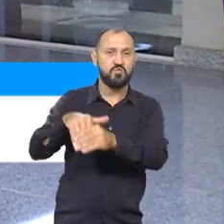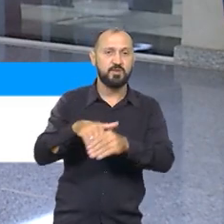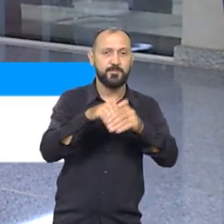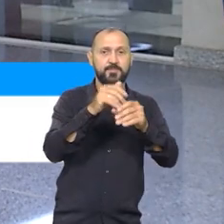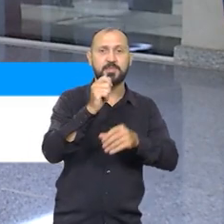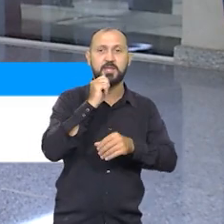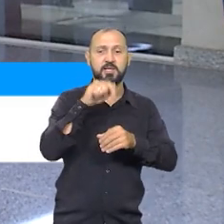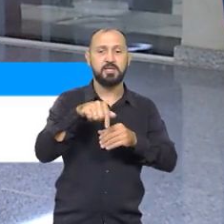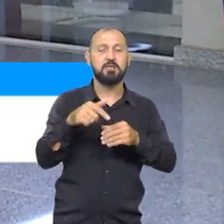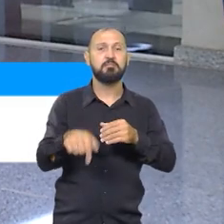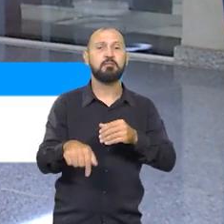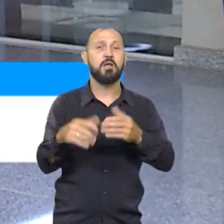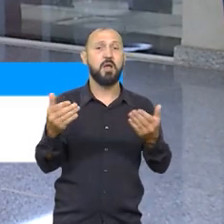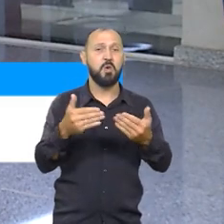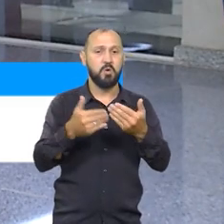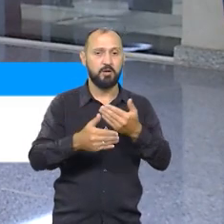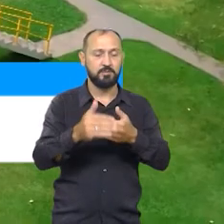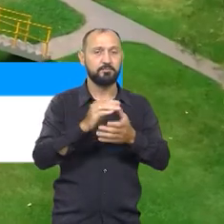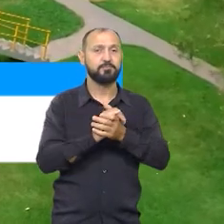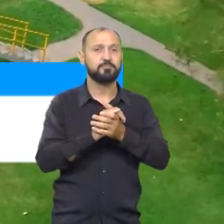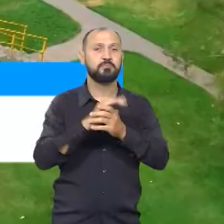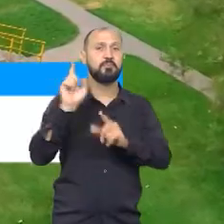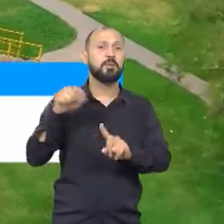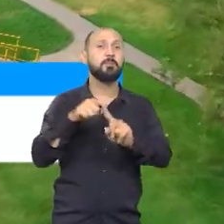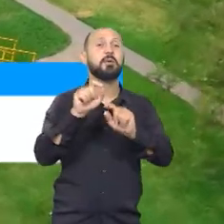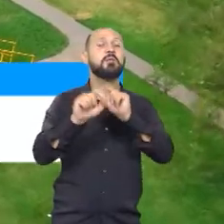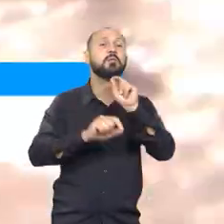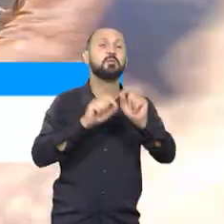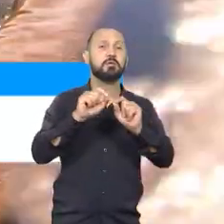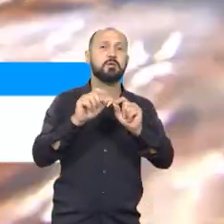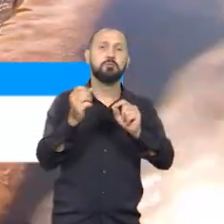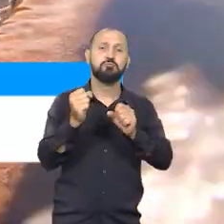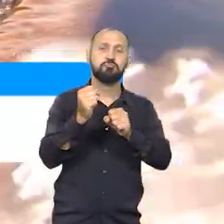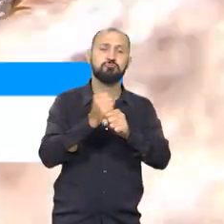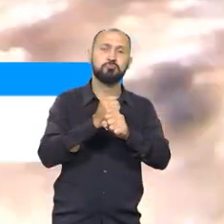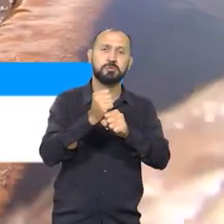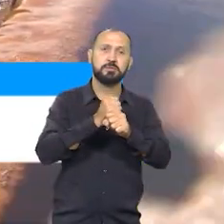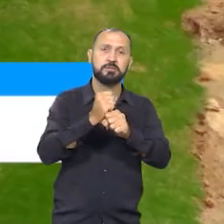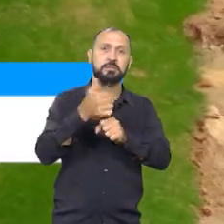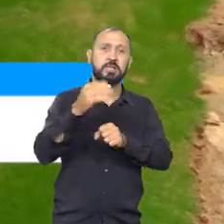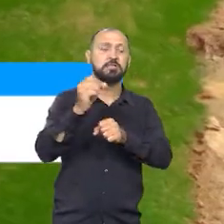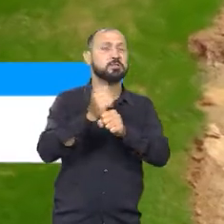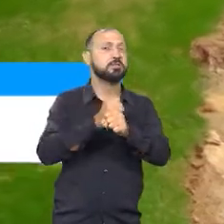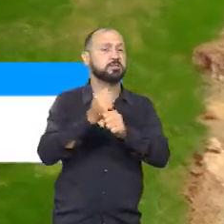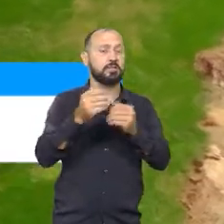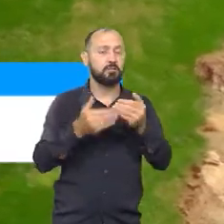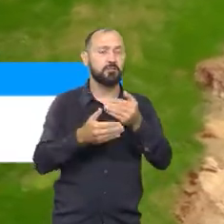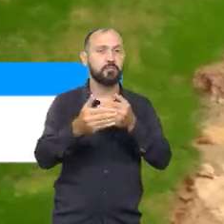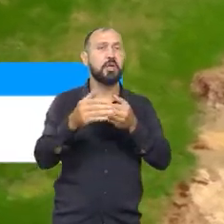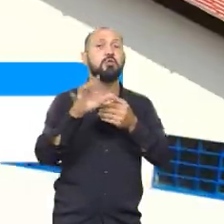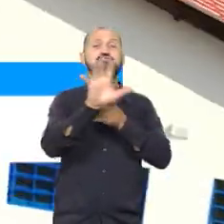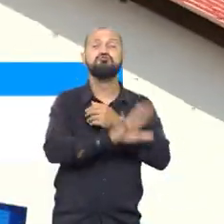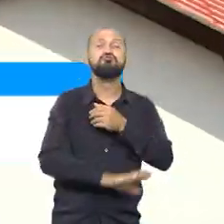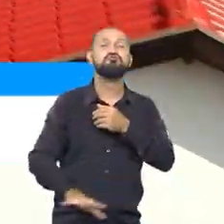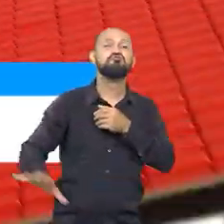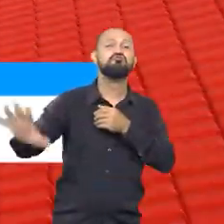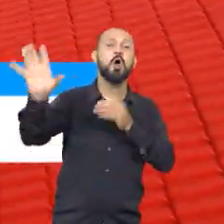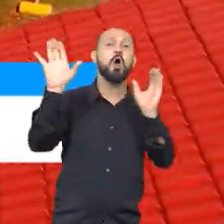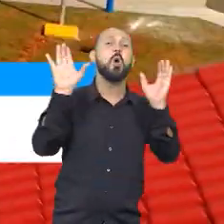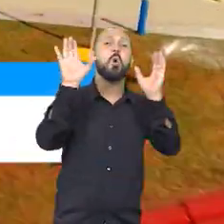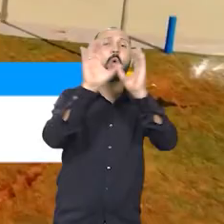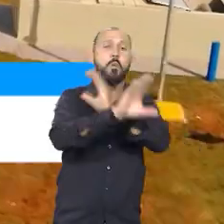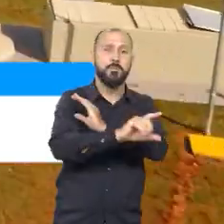votada ainda nesta legislatura a meta é atingir nos próximos 10 anos a